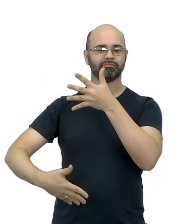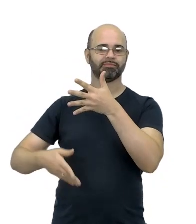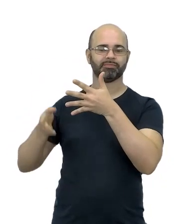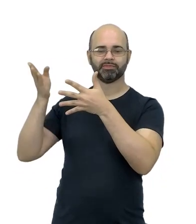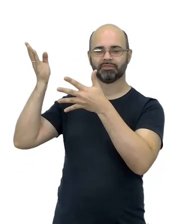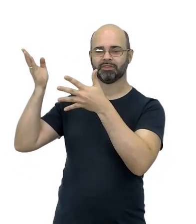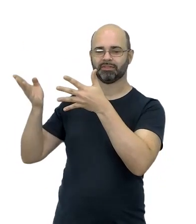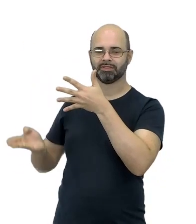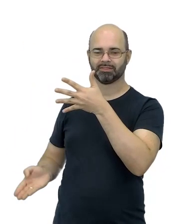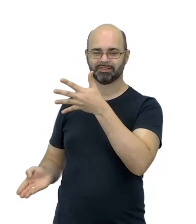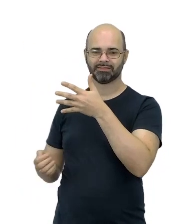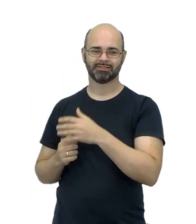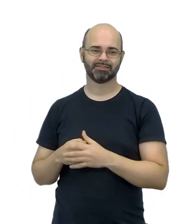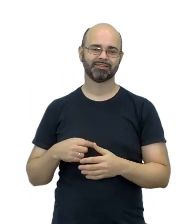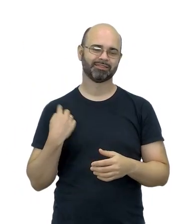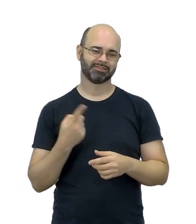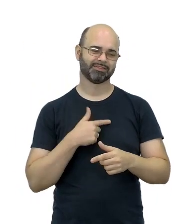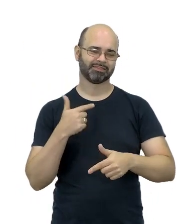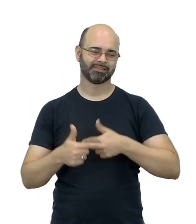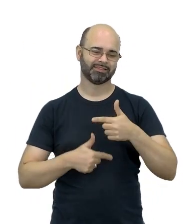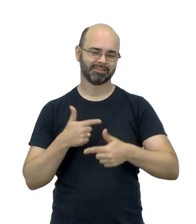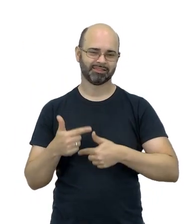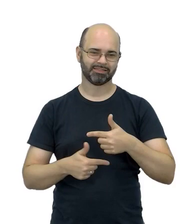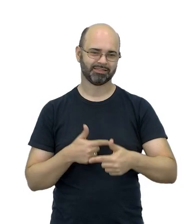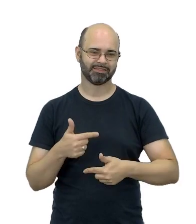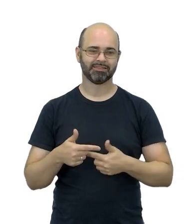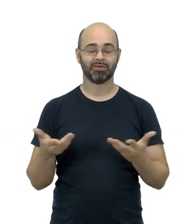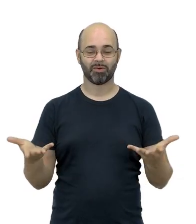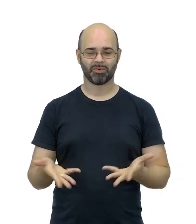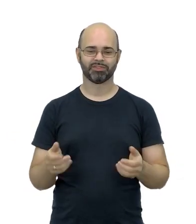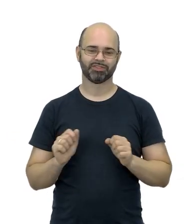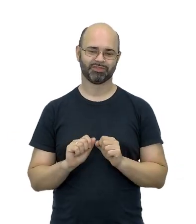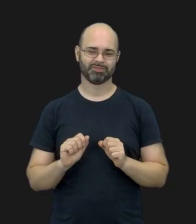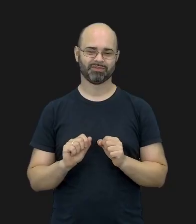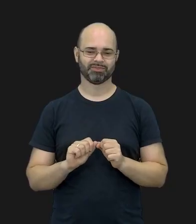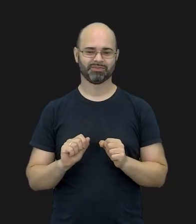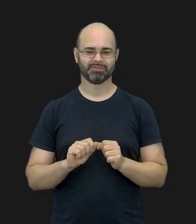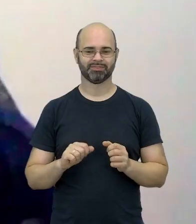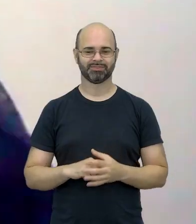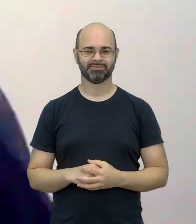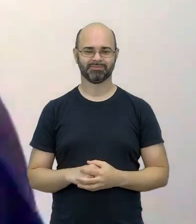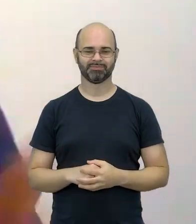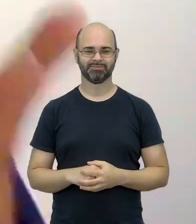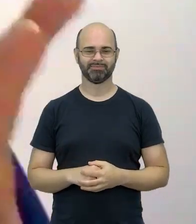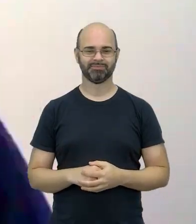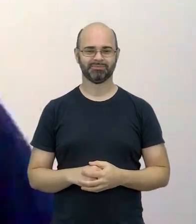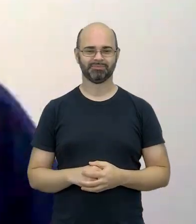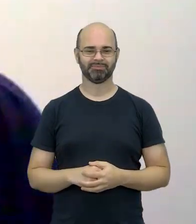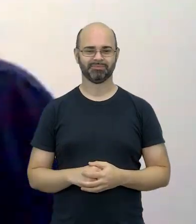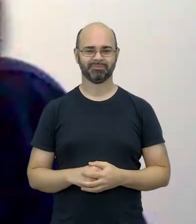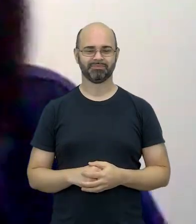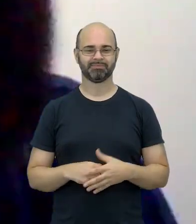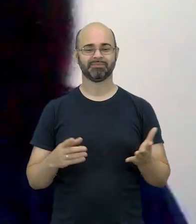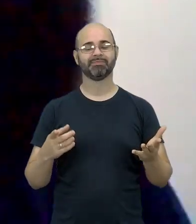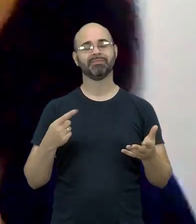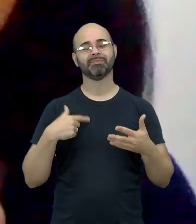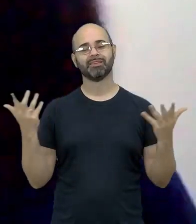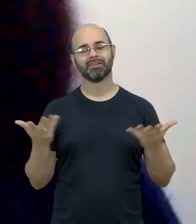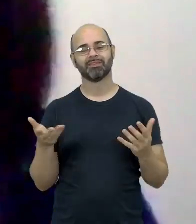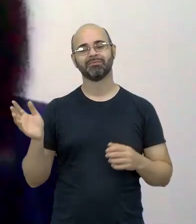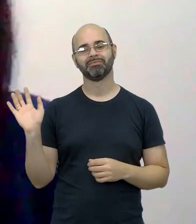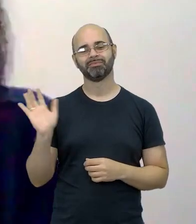nós utilizamos para o trabalho que nós fizemos hoje. Tá? Eu vou parar aqui Me despeço